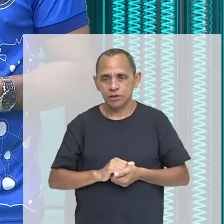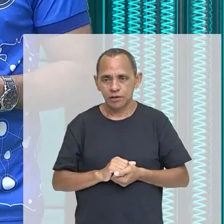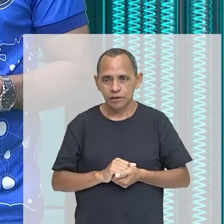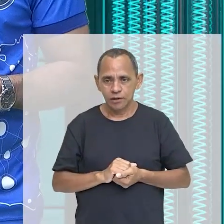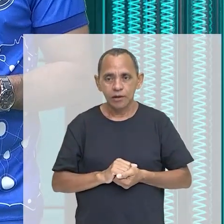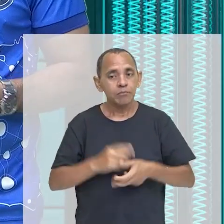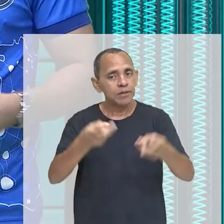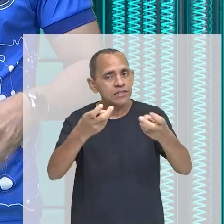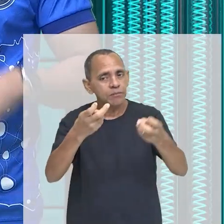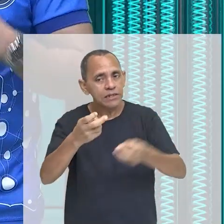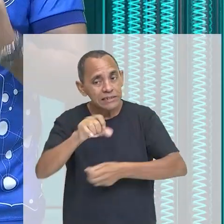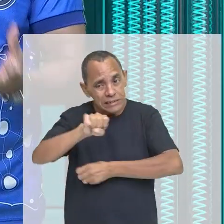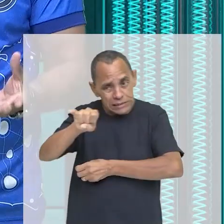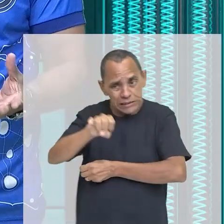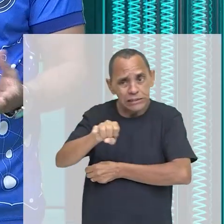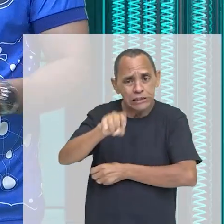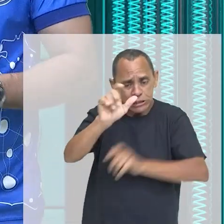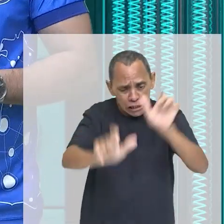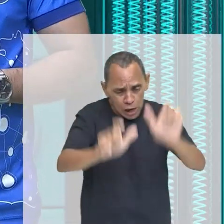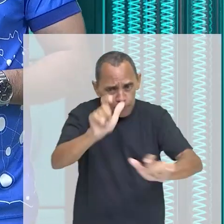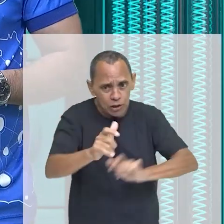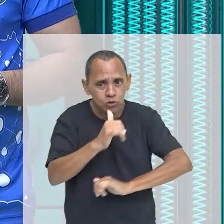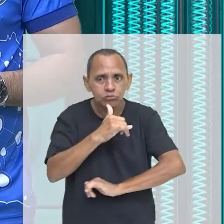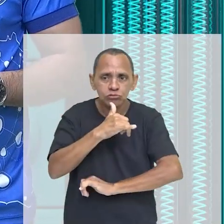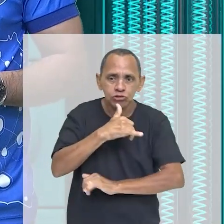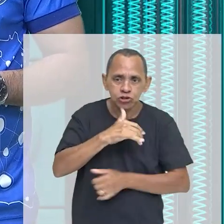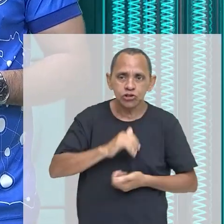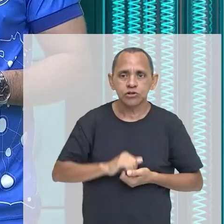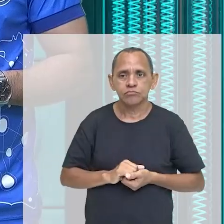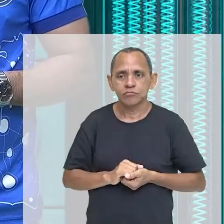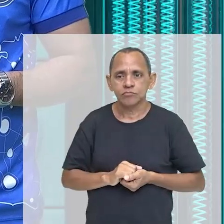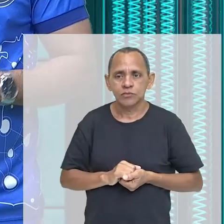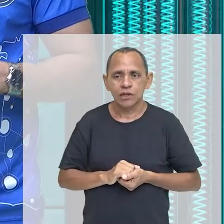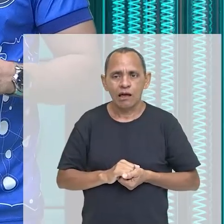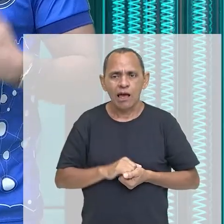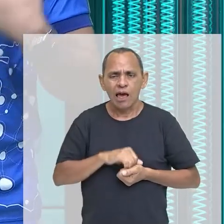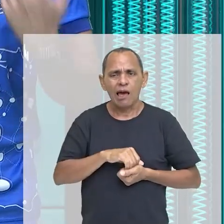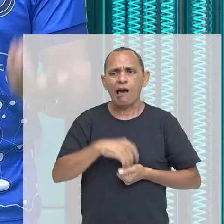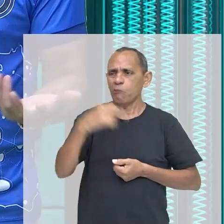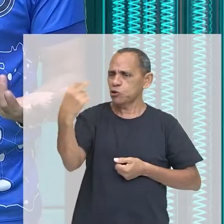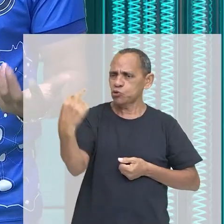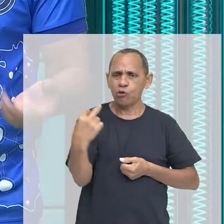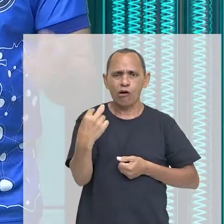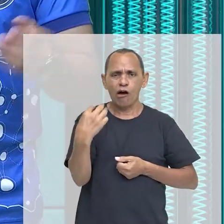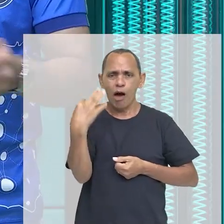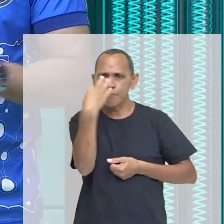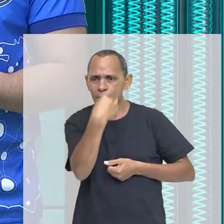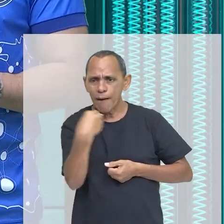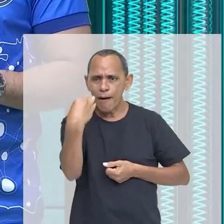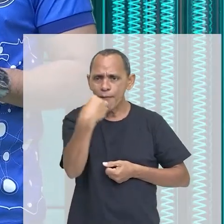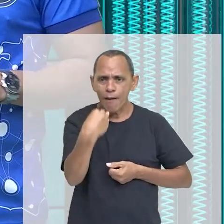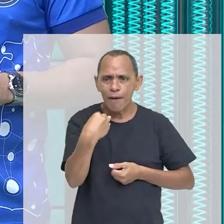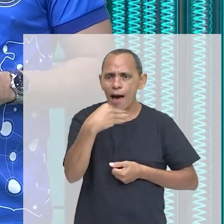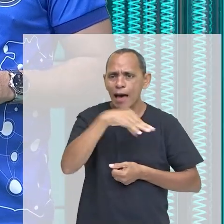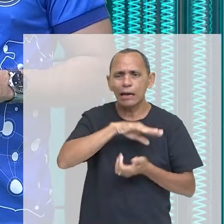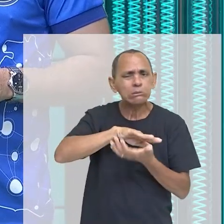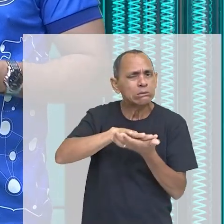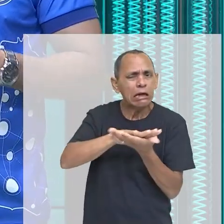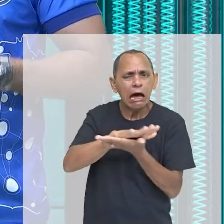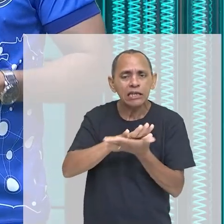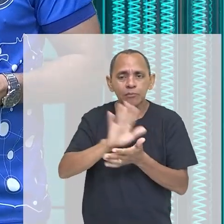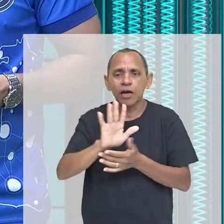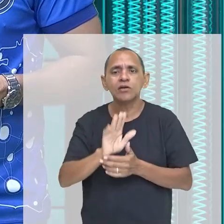identificar quando uma pessoa está triste. Ela não precisa falar nada, mas a sua linguagem corporal, né, a sua linguagem não verbal está indicando, às